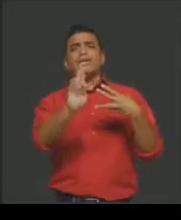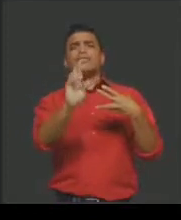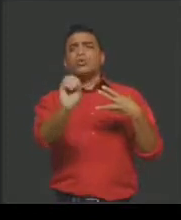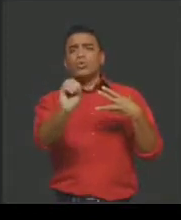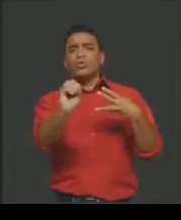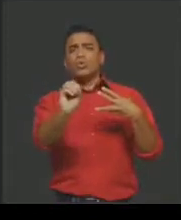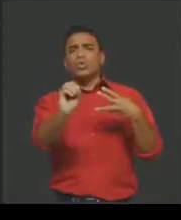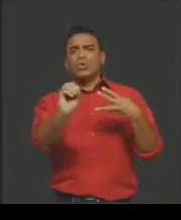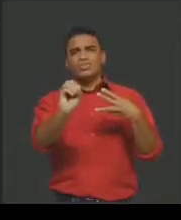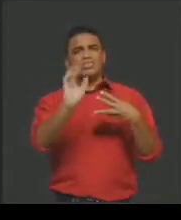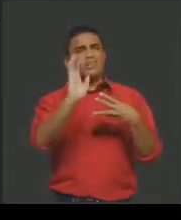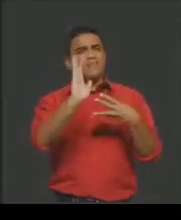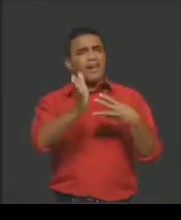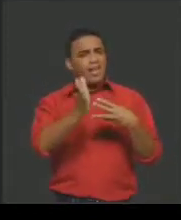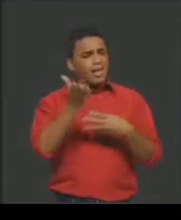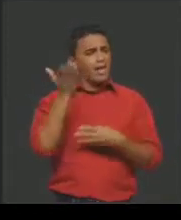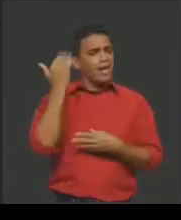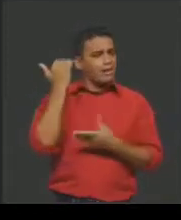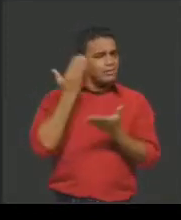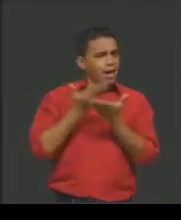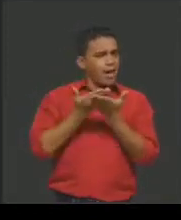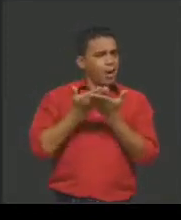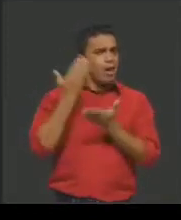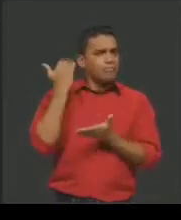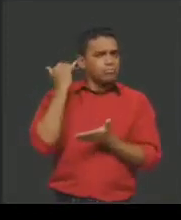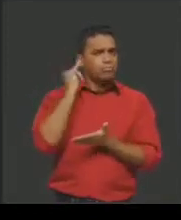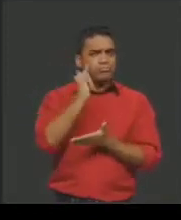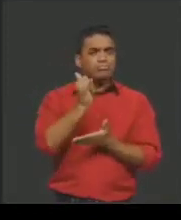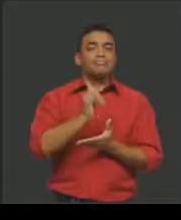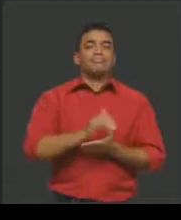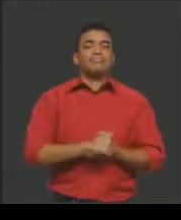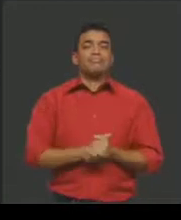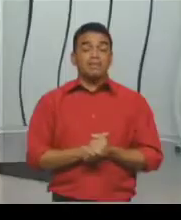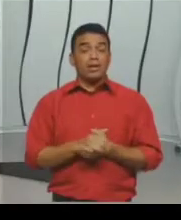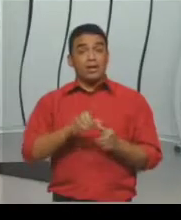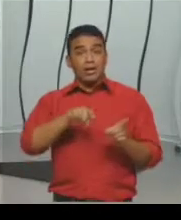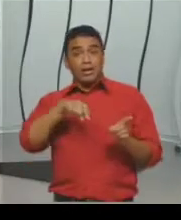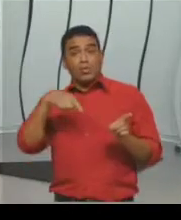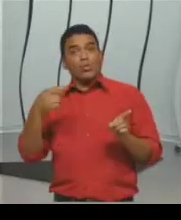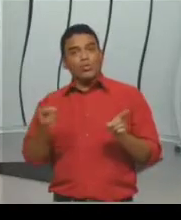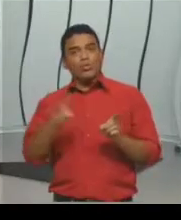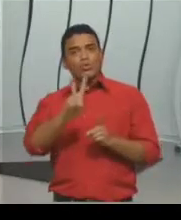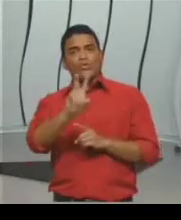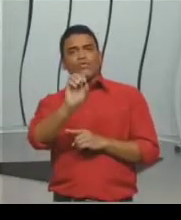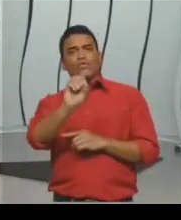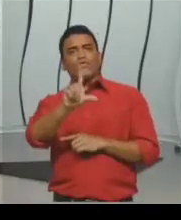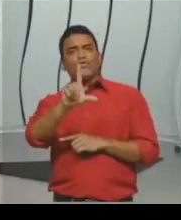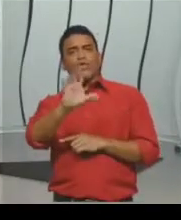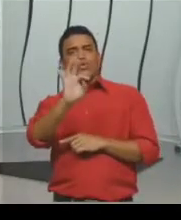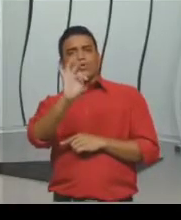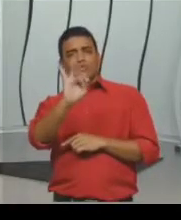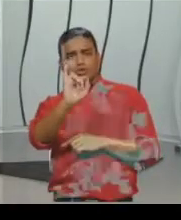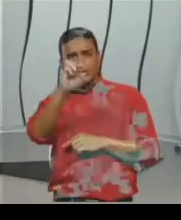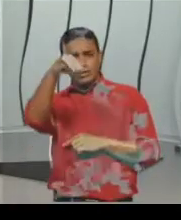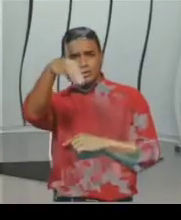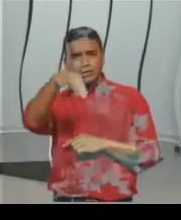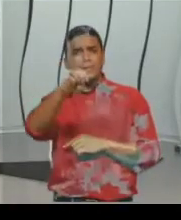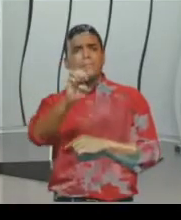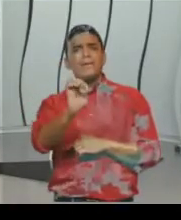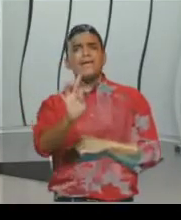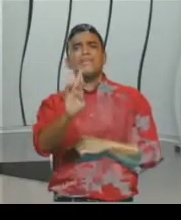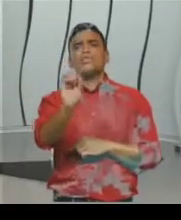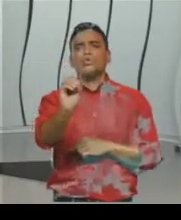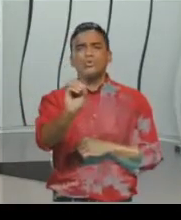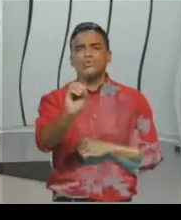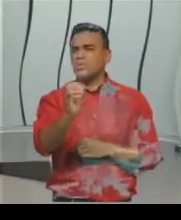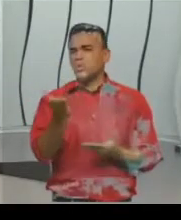amperímetro na aula anterior, e logo aqui à direita nós temos o voltímetro, que também falamos na aula anterior. Nós não vamos